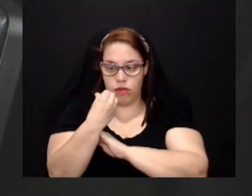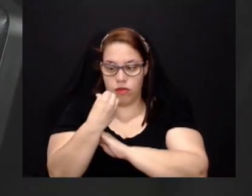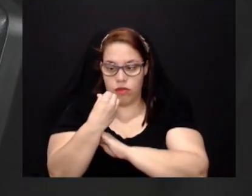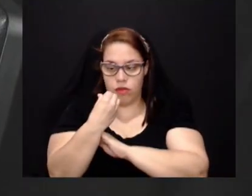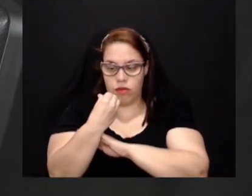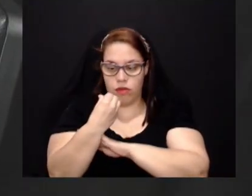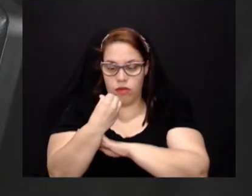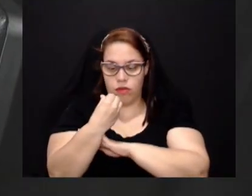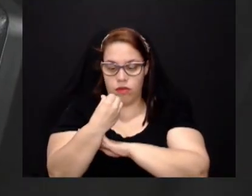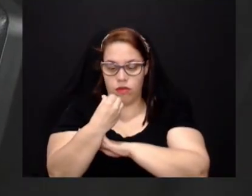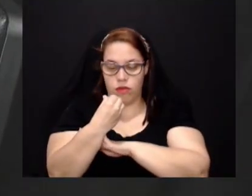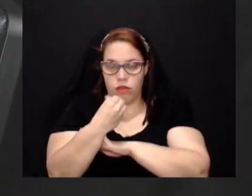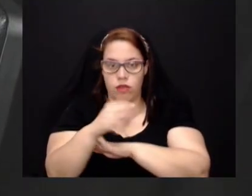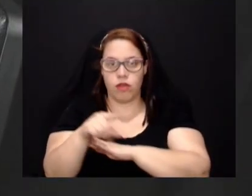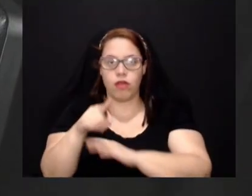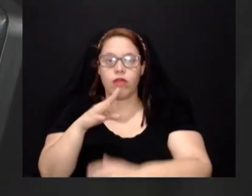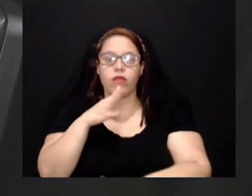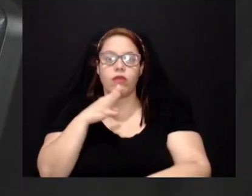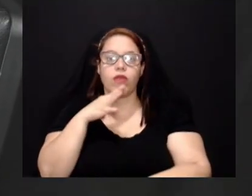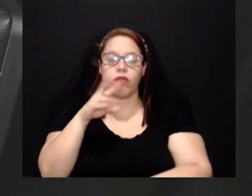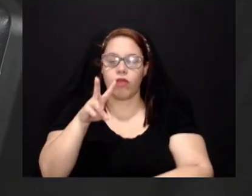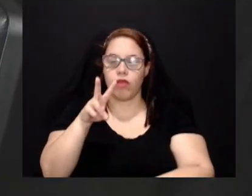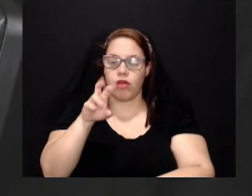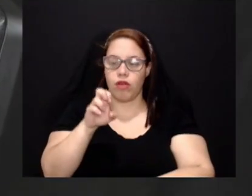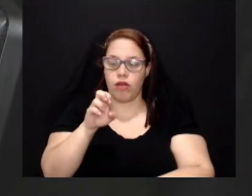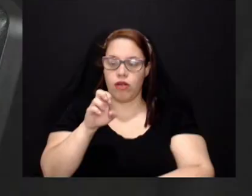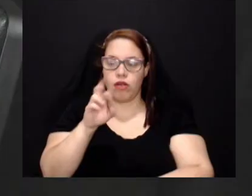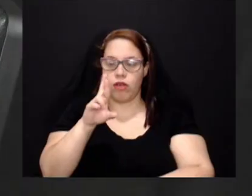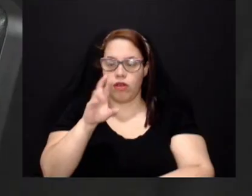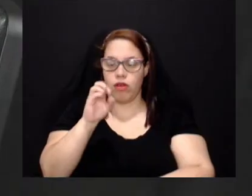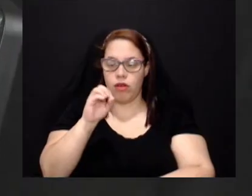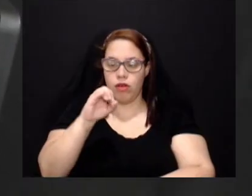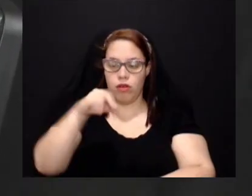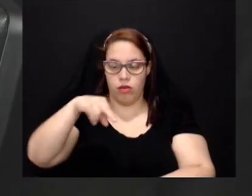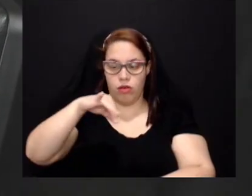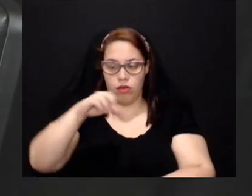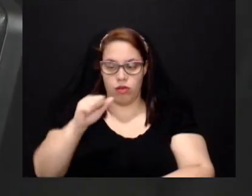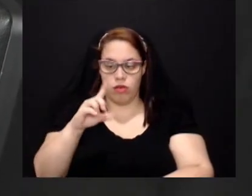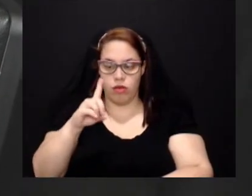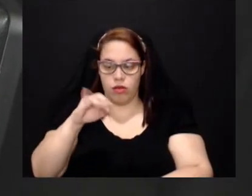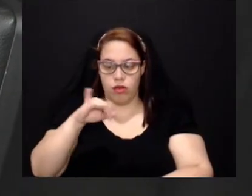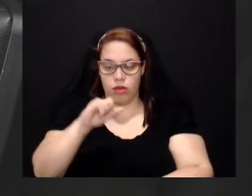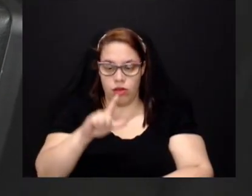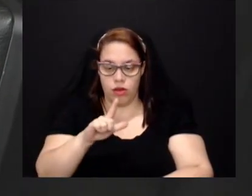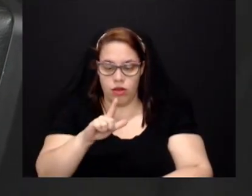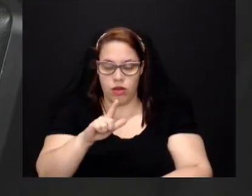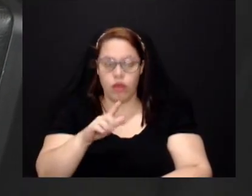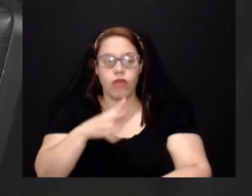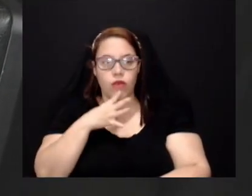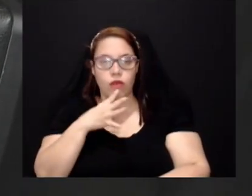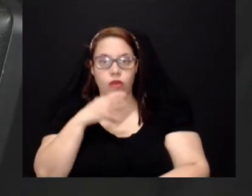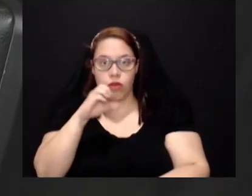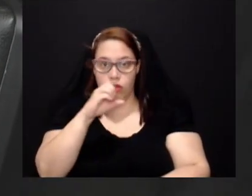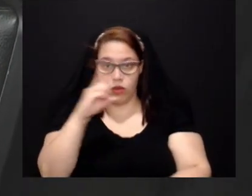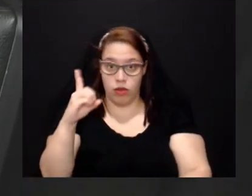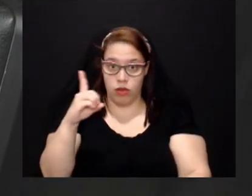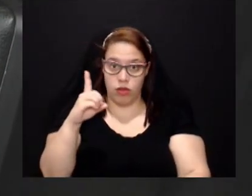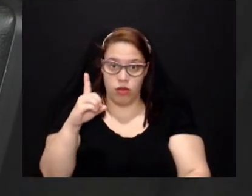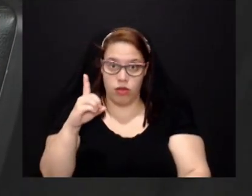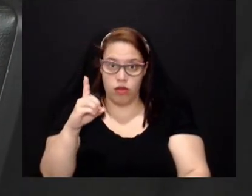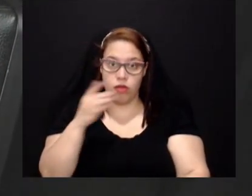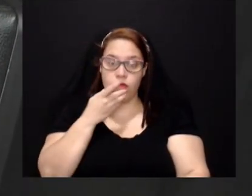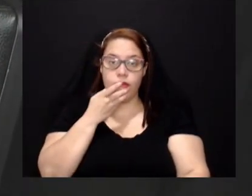você conheceu a Verônica Marques, Sim. Daniel. A Verônica Marques foi uma coordenadora aqui da